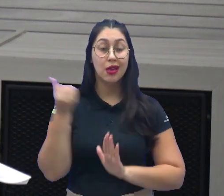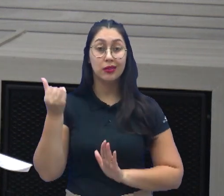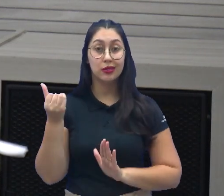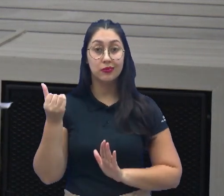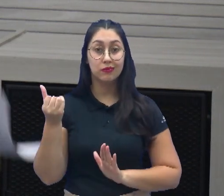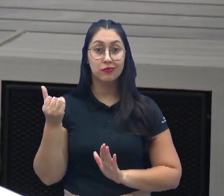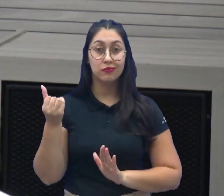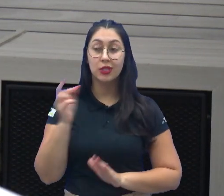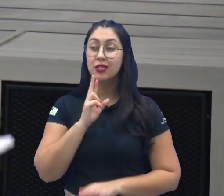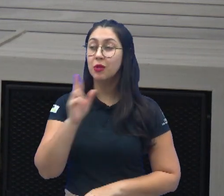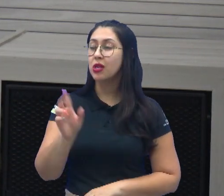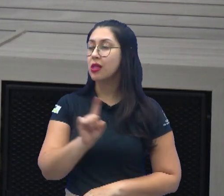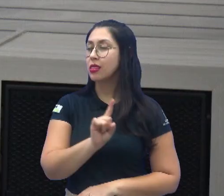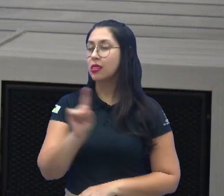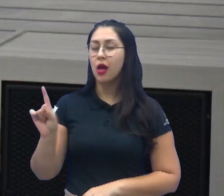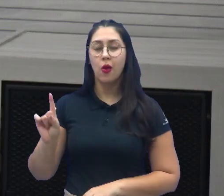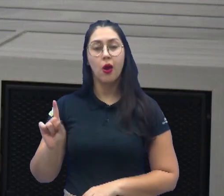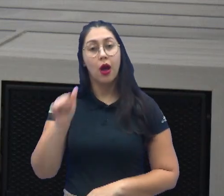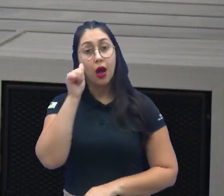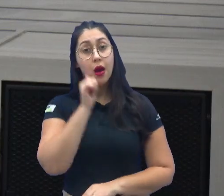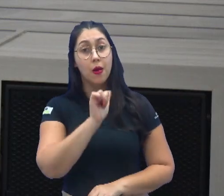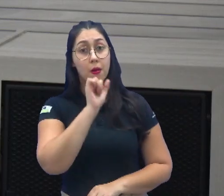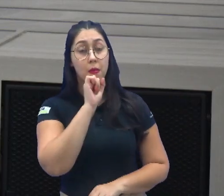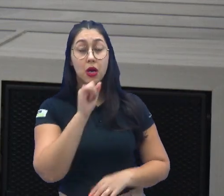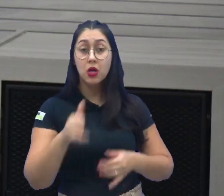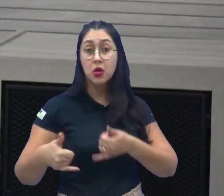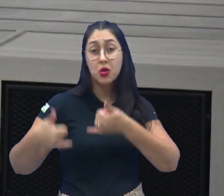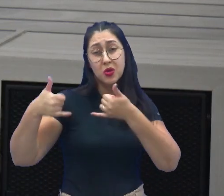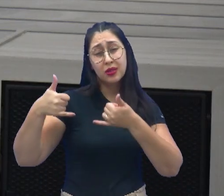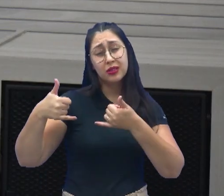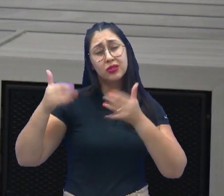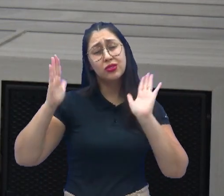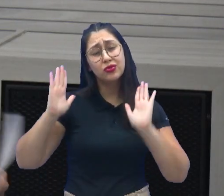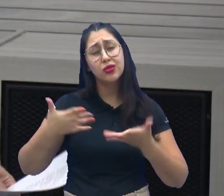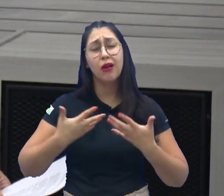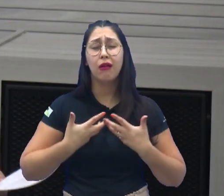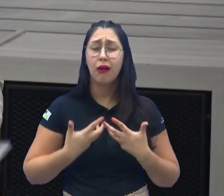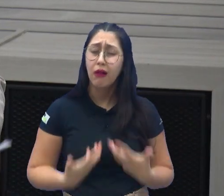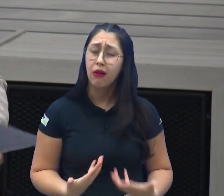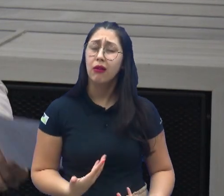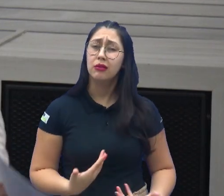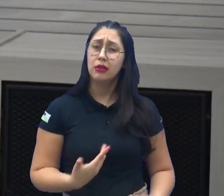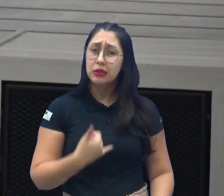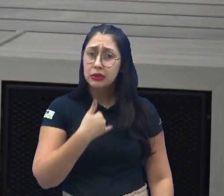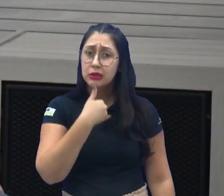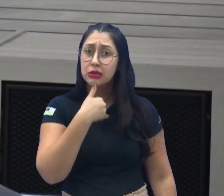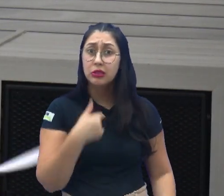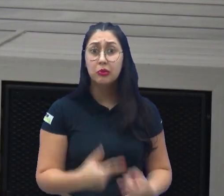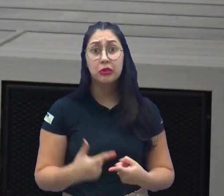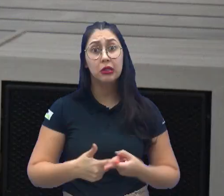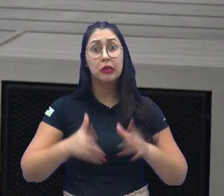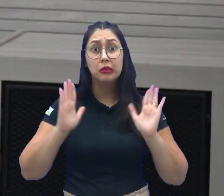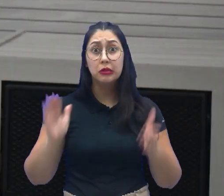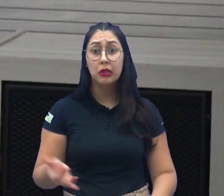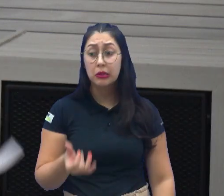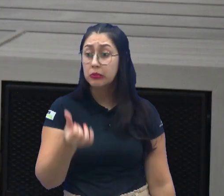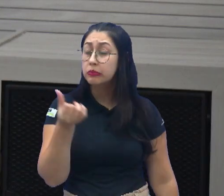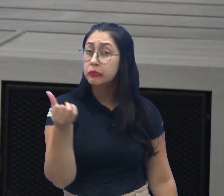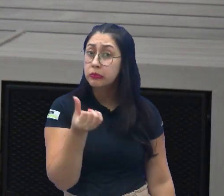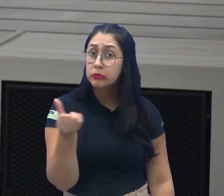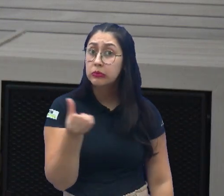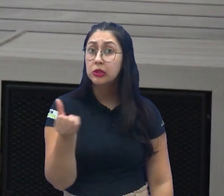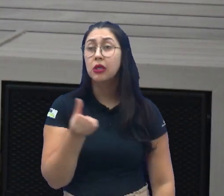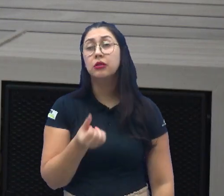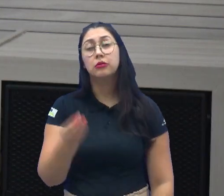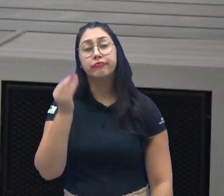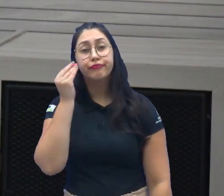a mãe dele entrou em contato comigo já bem desanimada, porque 6 vezes para arrumar, para acertar,